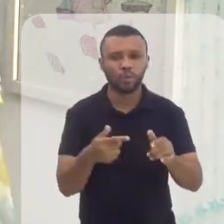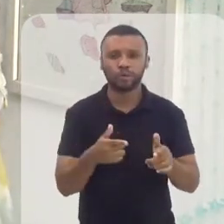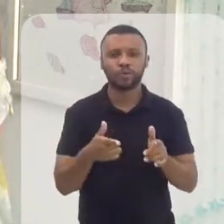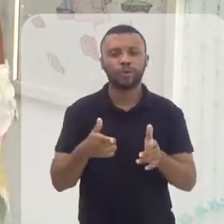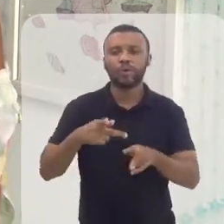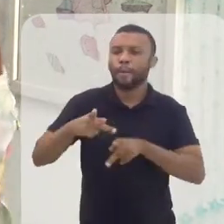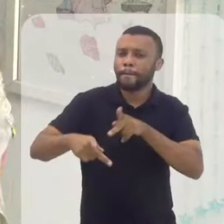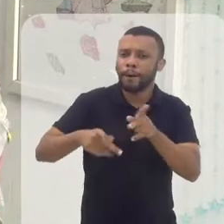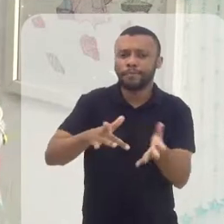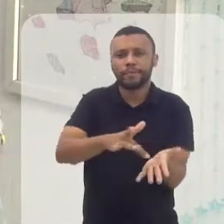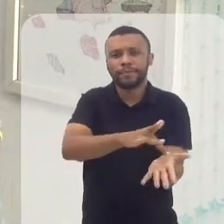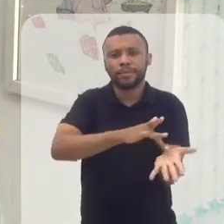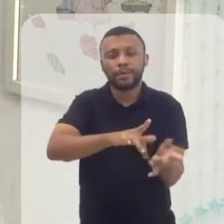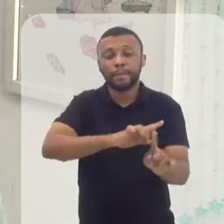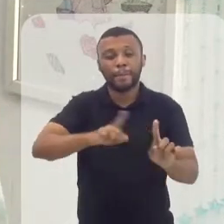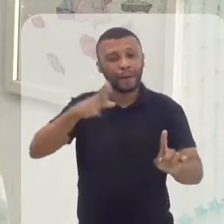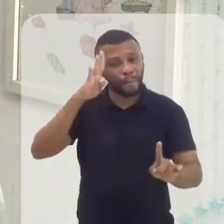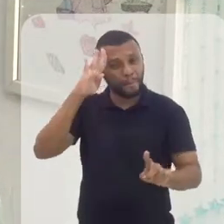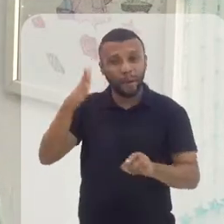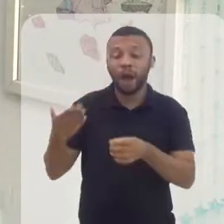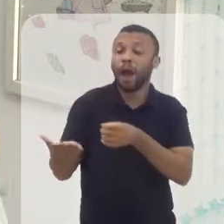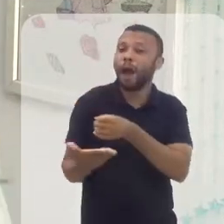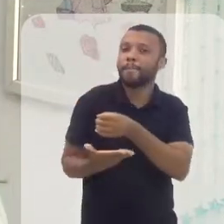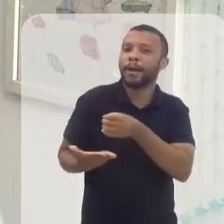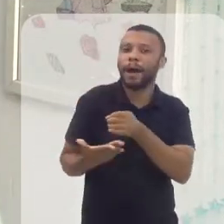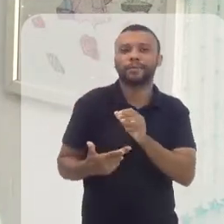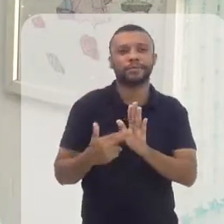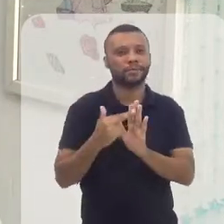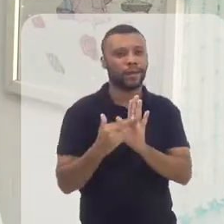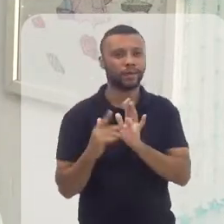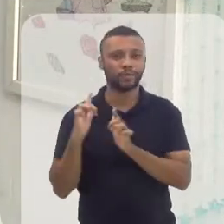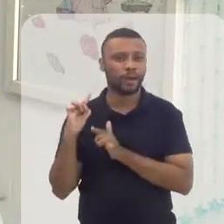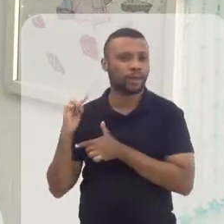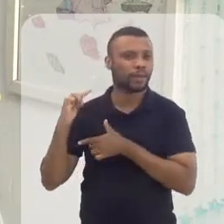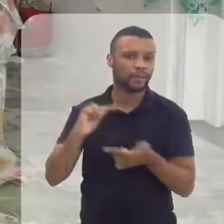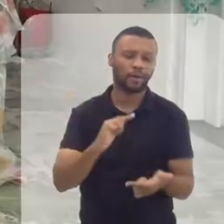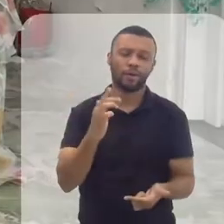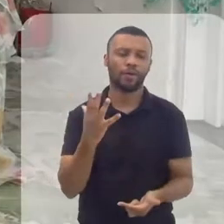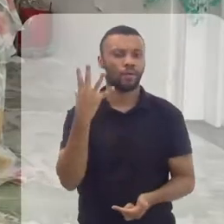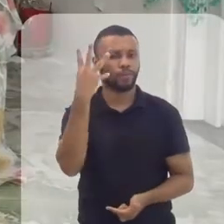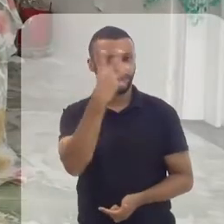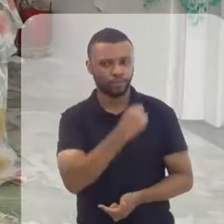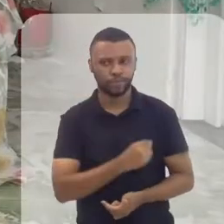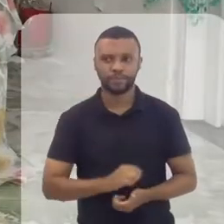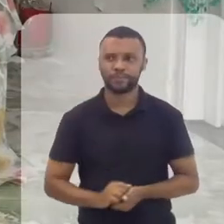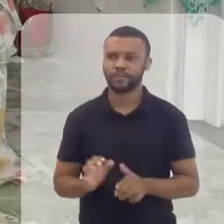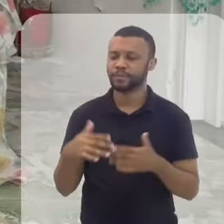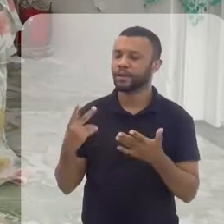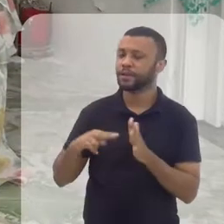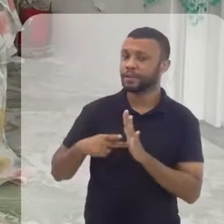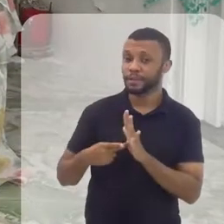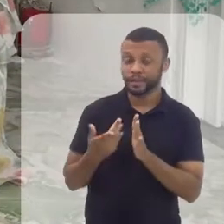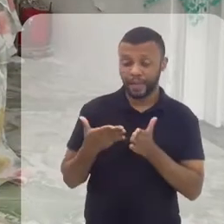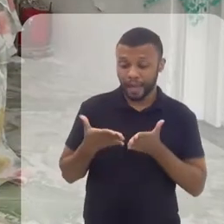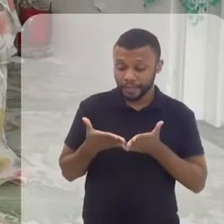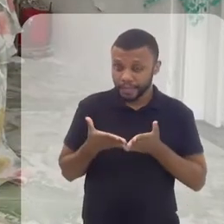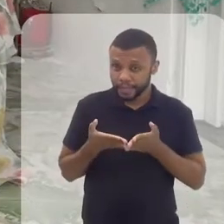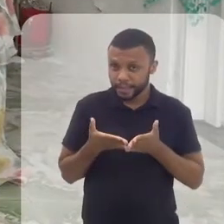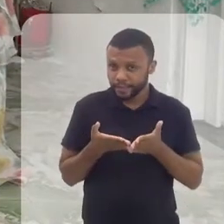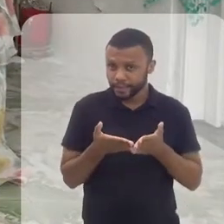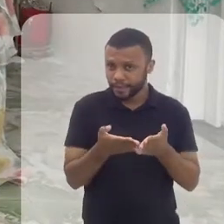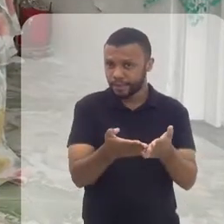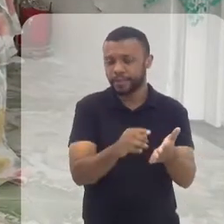mas especificamente puxou o fundamento. Está muito bonito. Se fazer. Então, quer dizer,